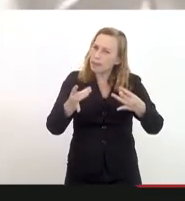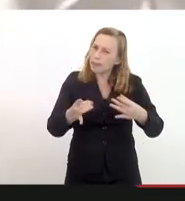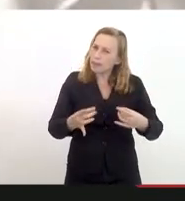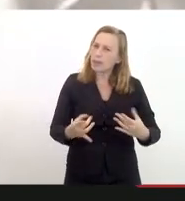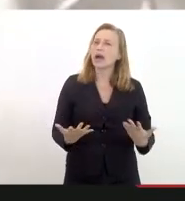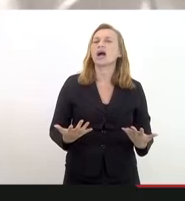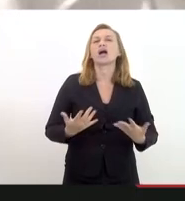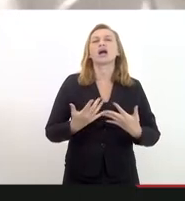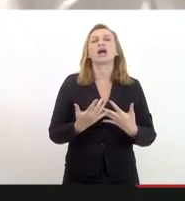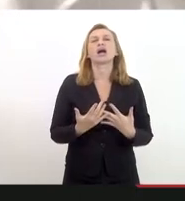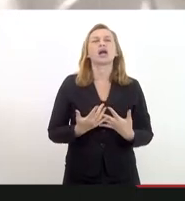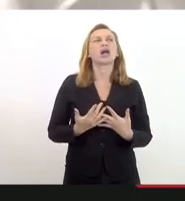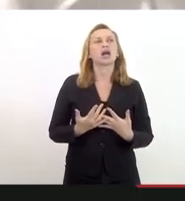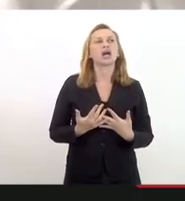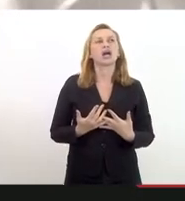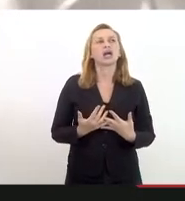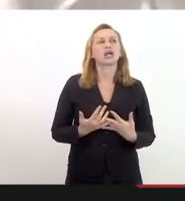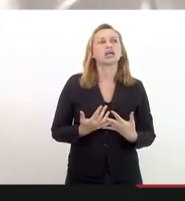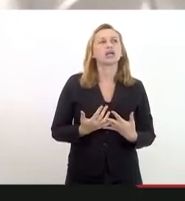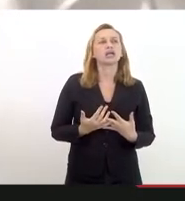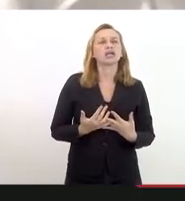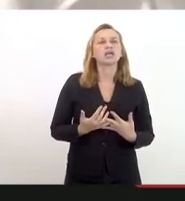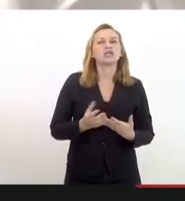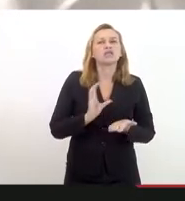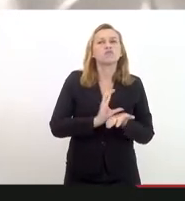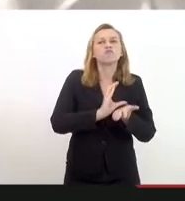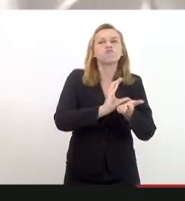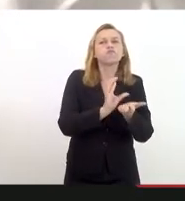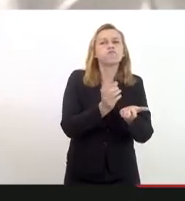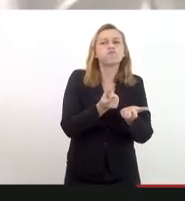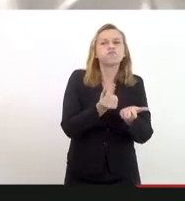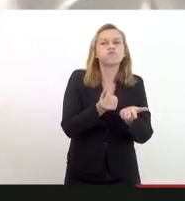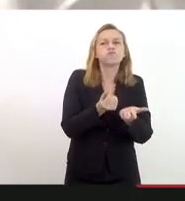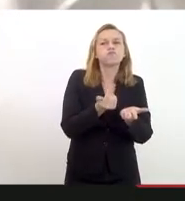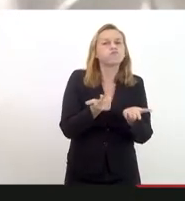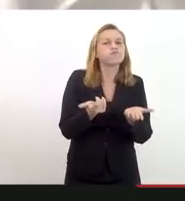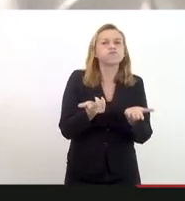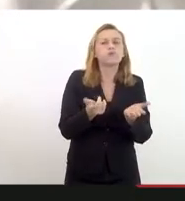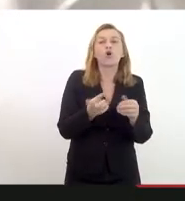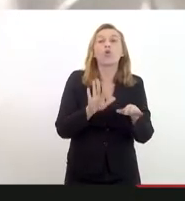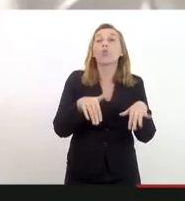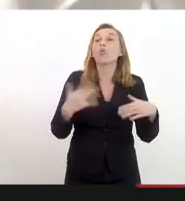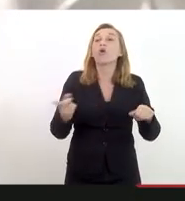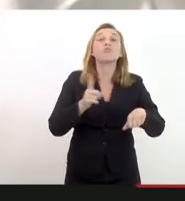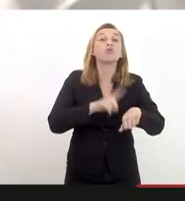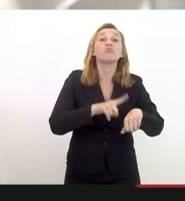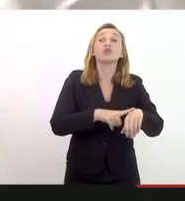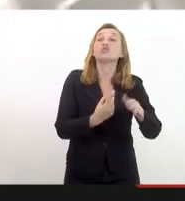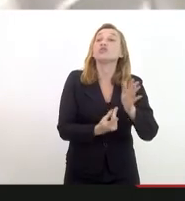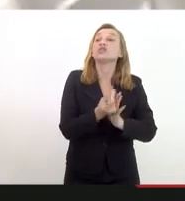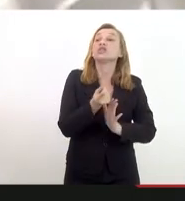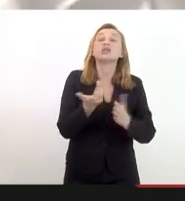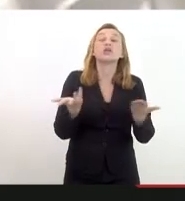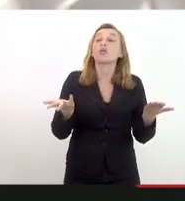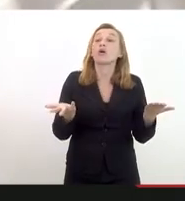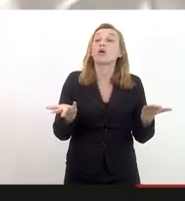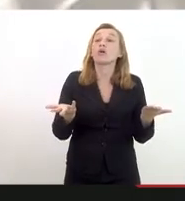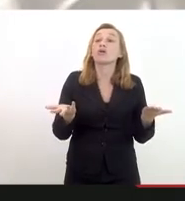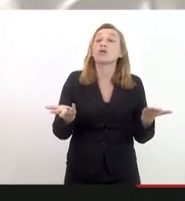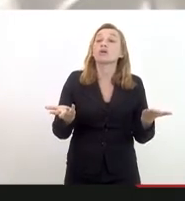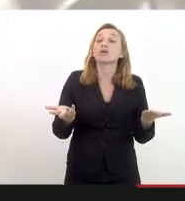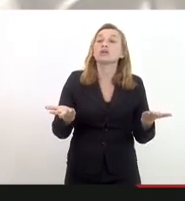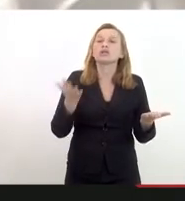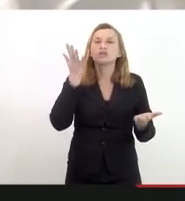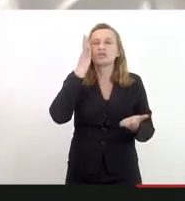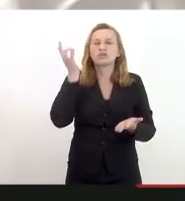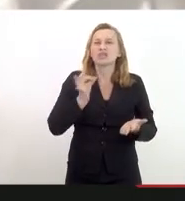andam, né? Esse aporte financeiro, em que momento a gente está do aporte financeiro, não sei se seria o senhor, doutor Mário